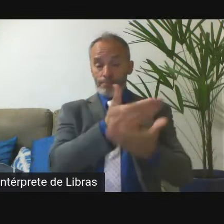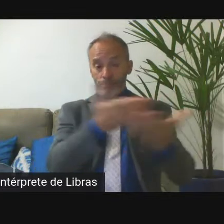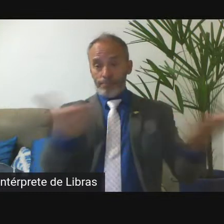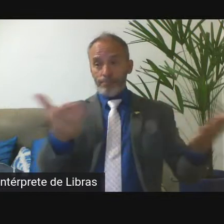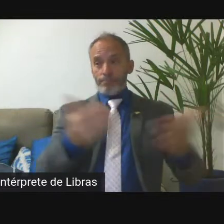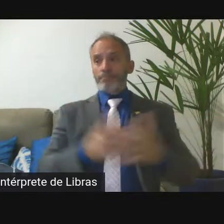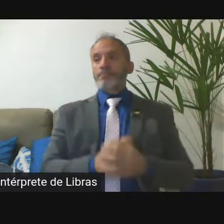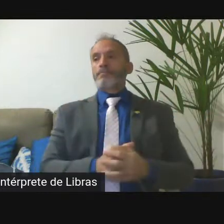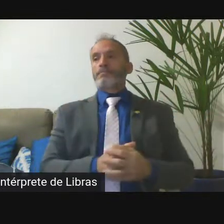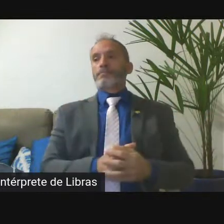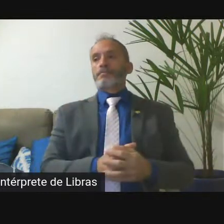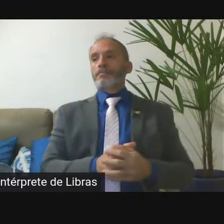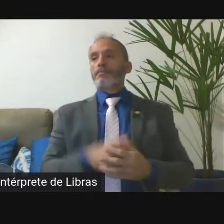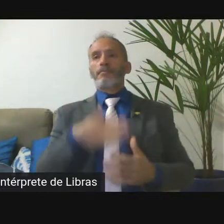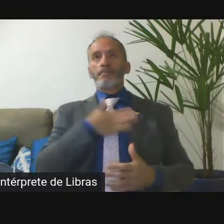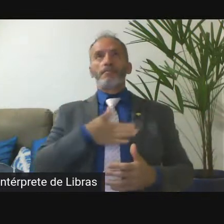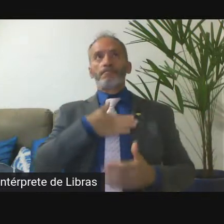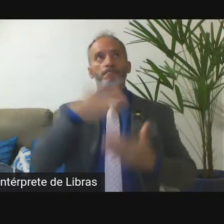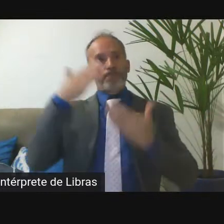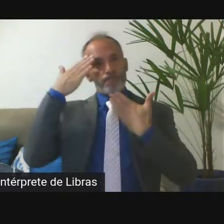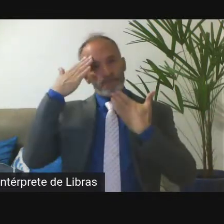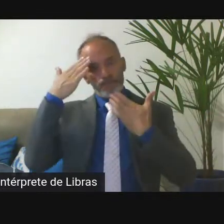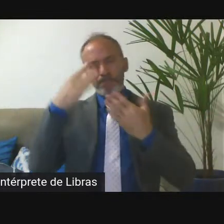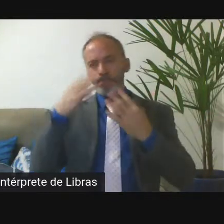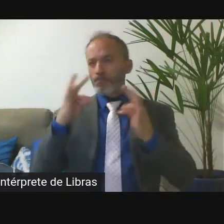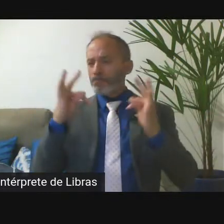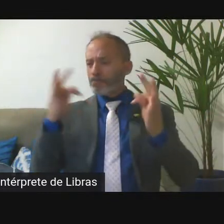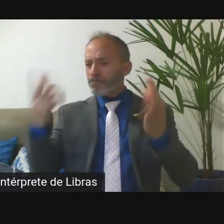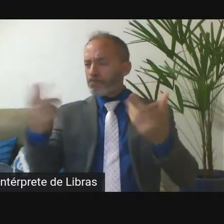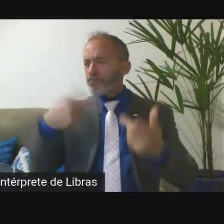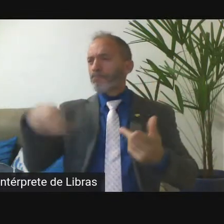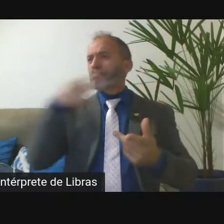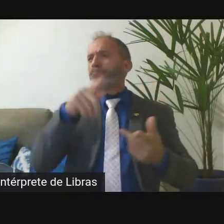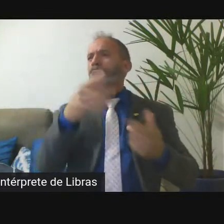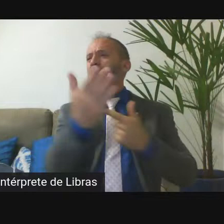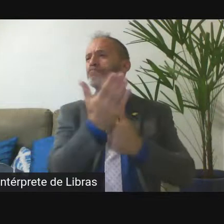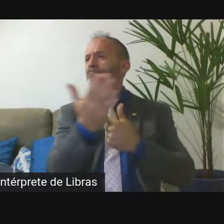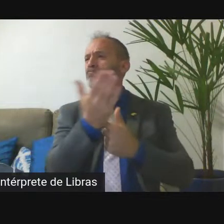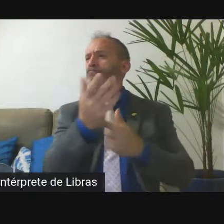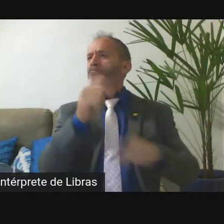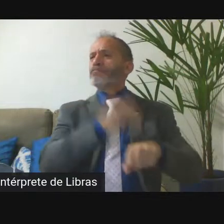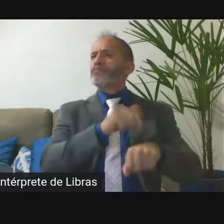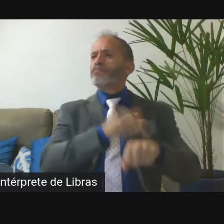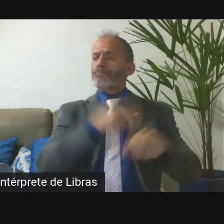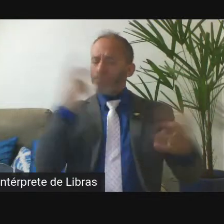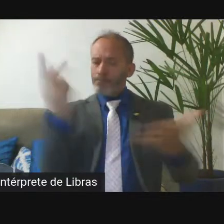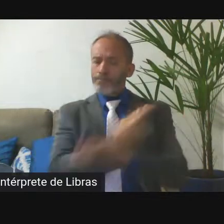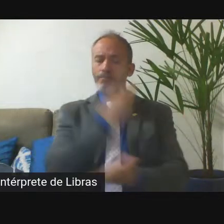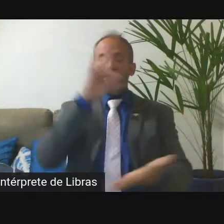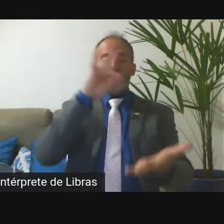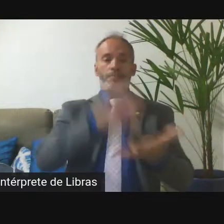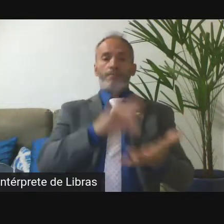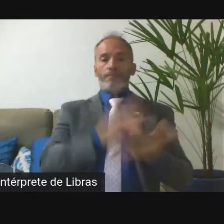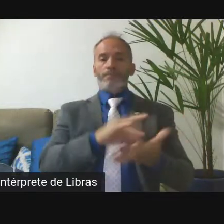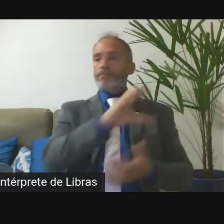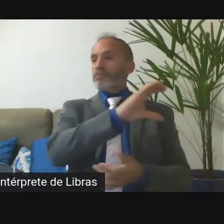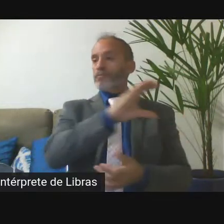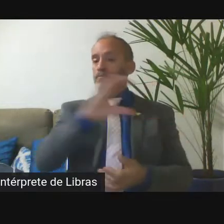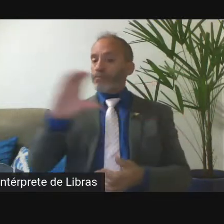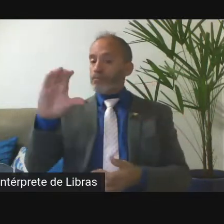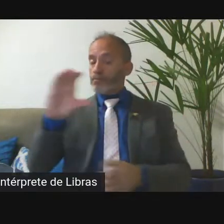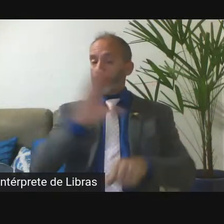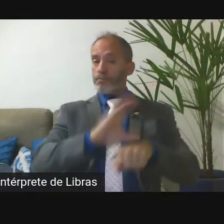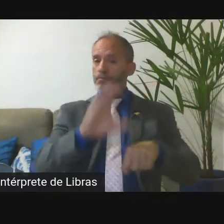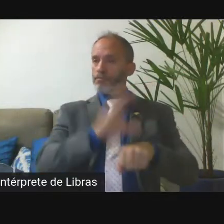Engenharia. E gostaria de agradecer a todos que fizeram com que esse momento pudesse acontecer. Os coordenadores de cursos,